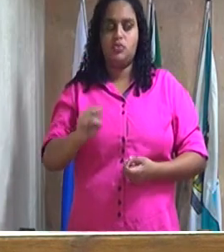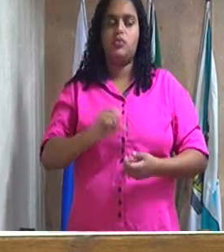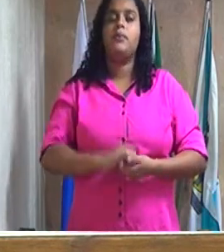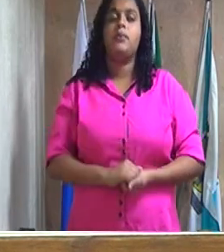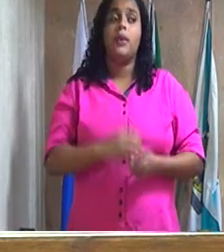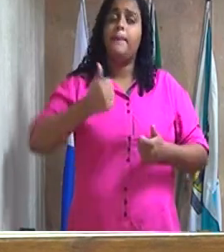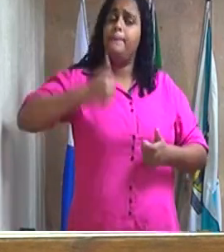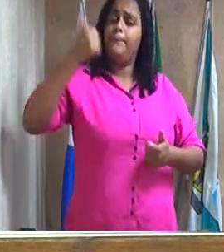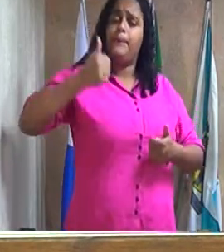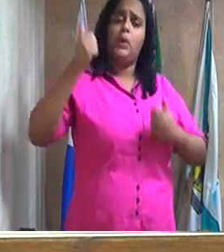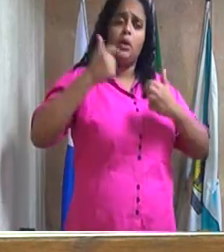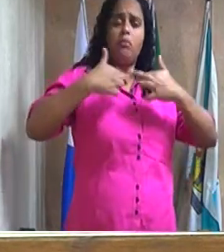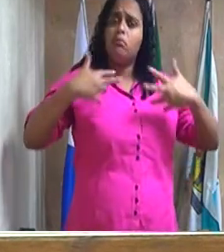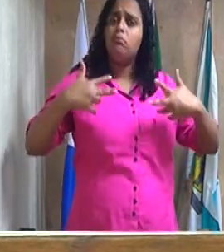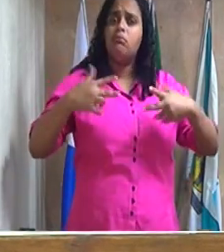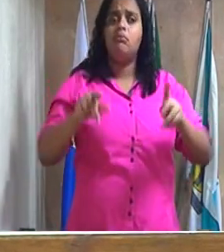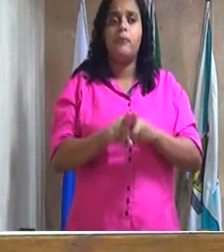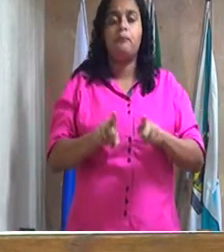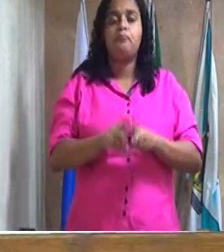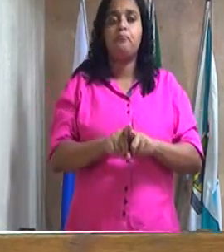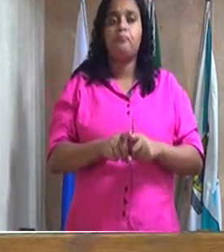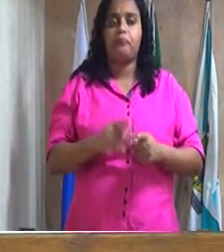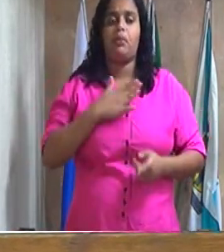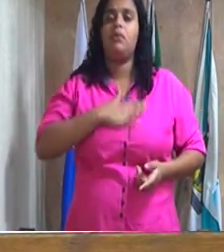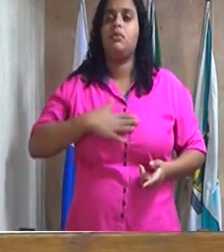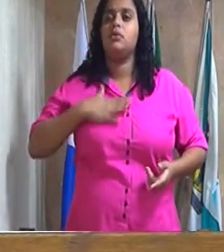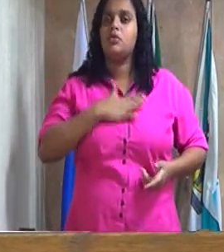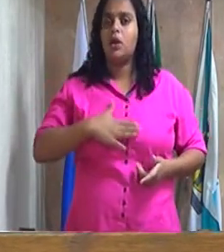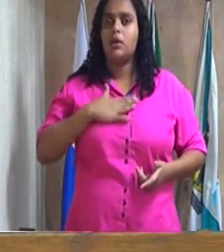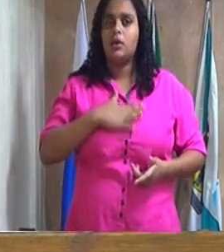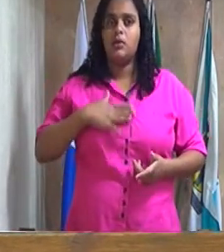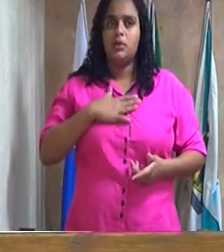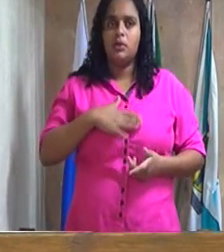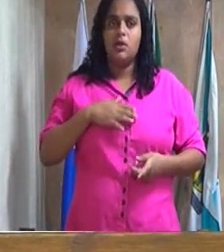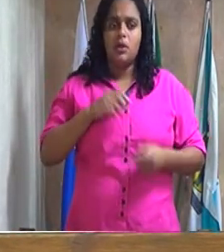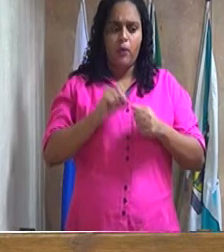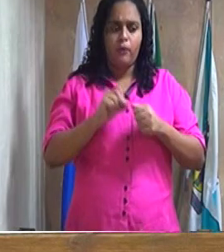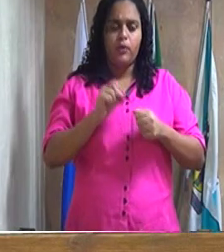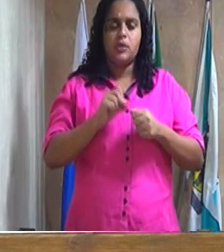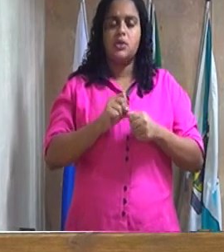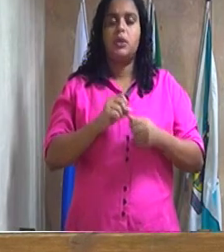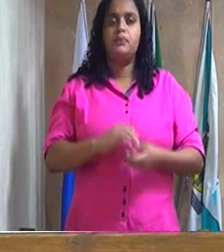primeiro lugar, eu gostaria de aqui fazer uma